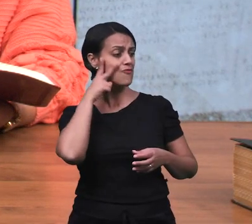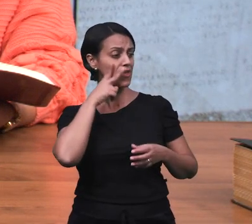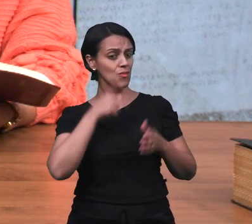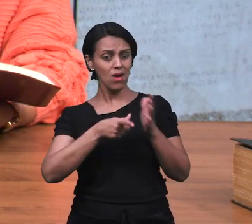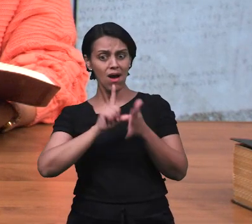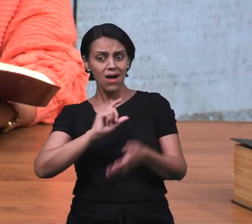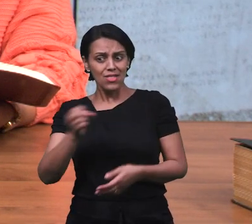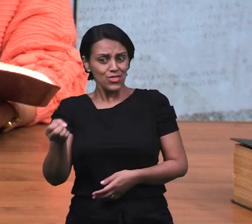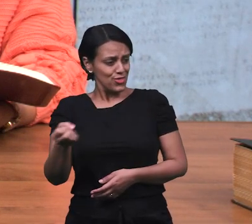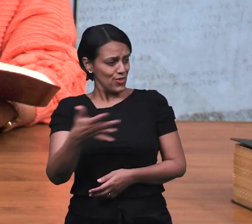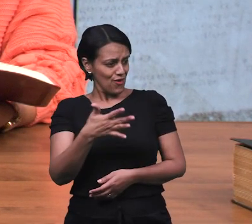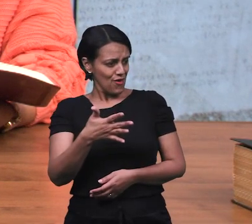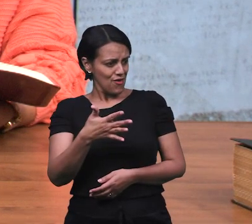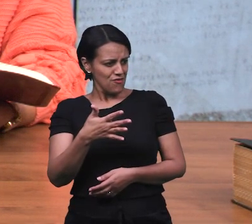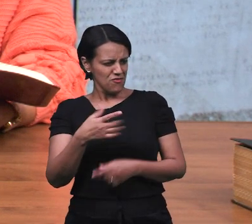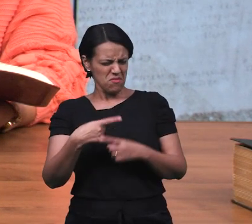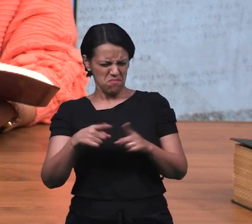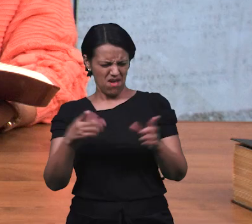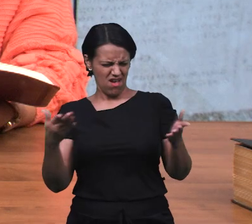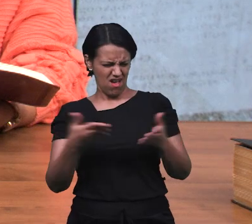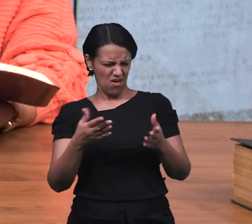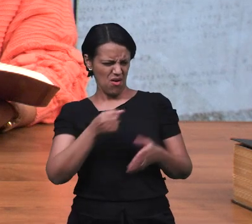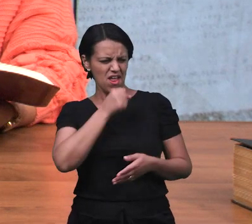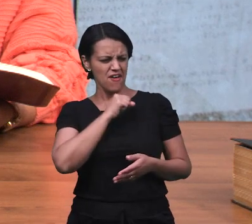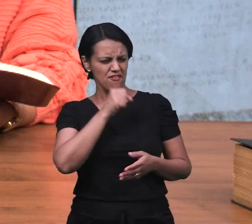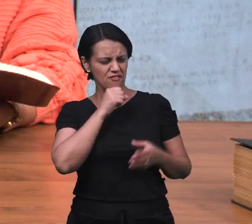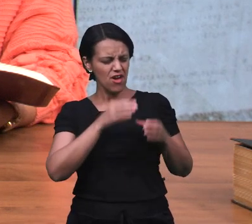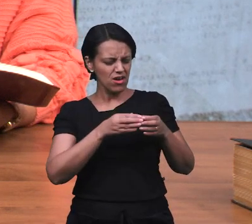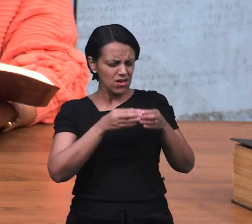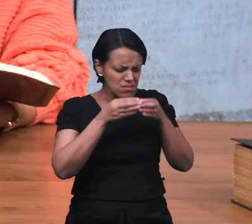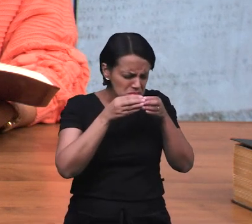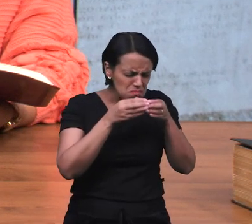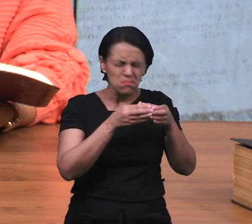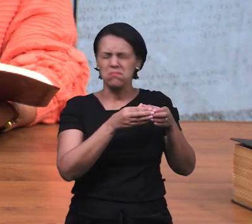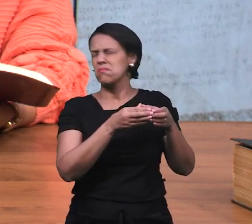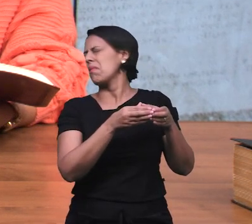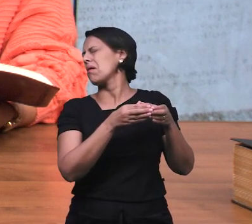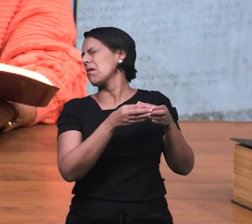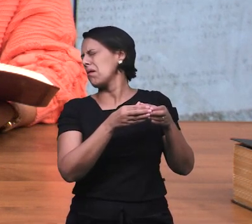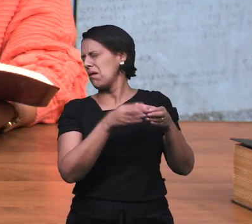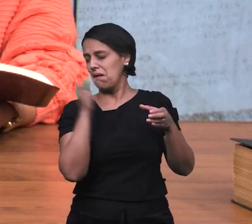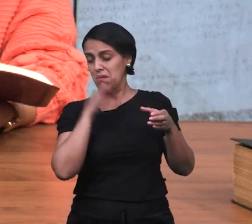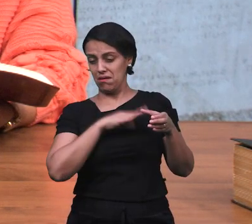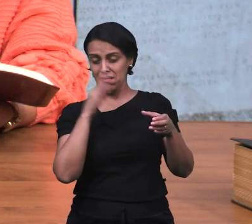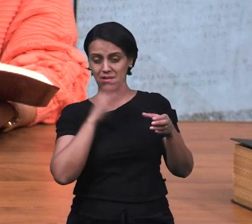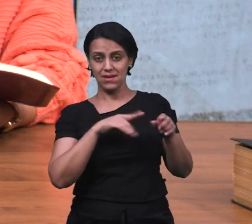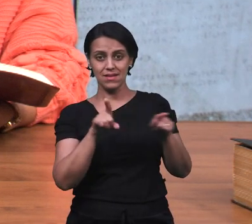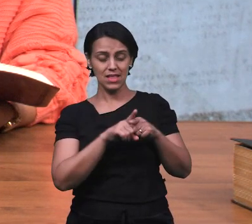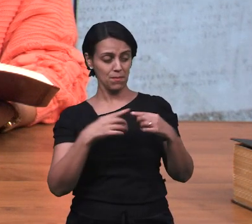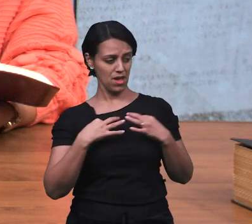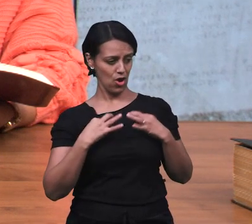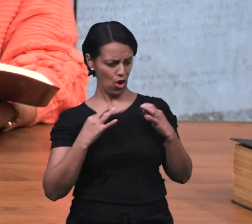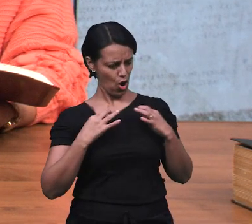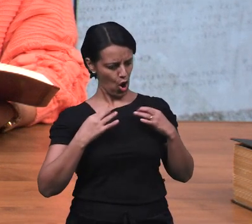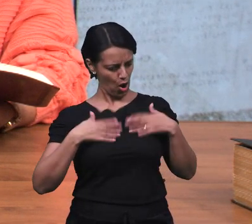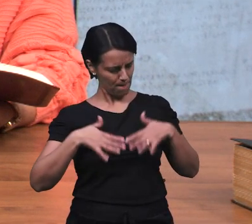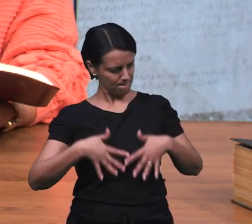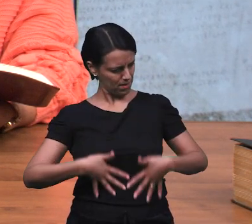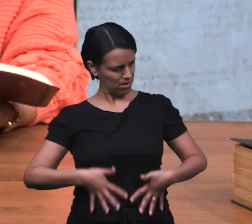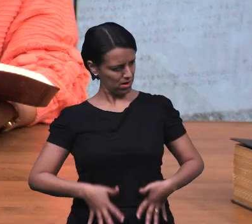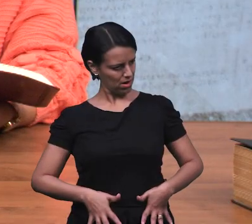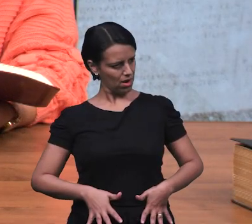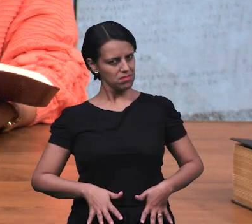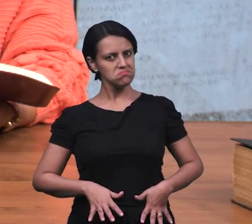novos, ei-los aqui já rotos, e estes nossos vestidos e nossos